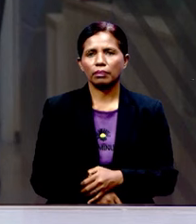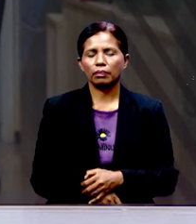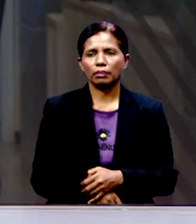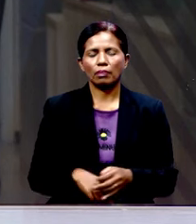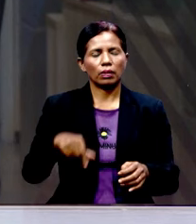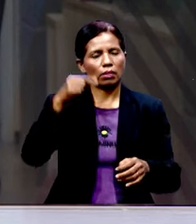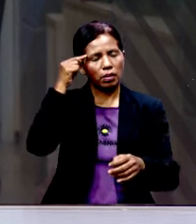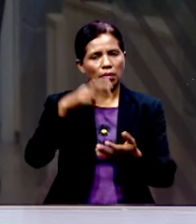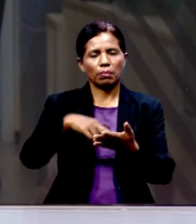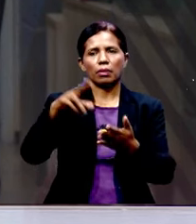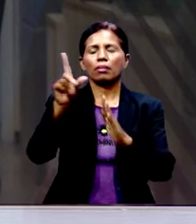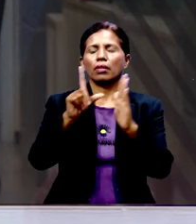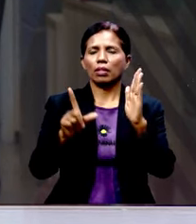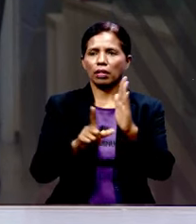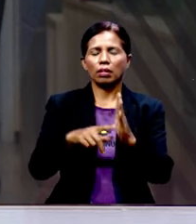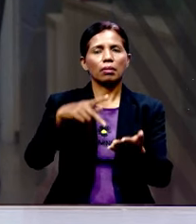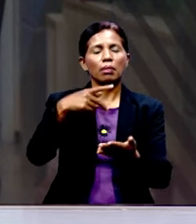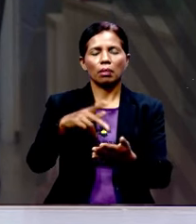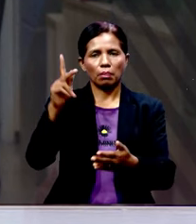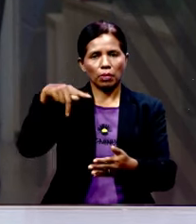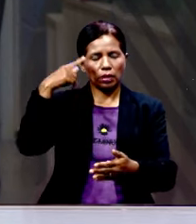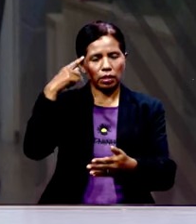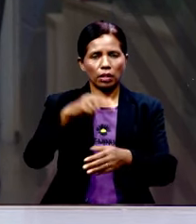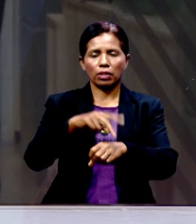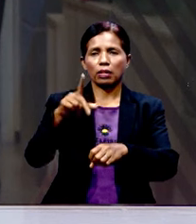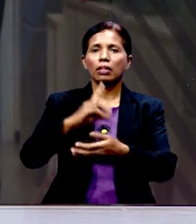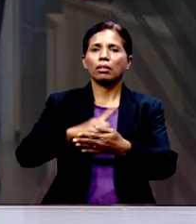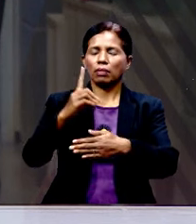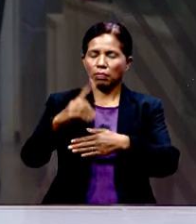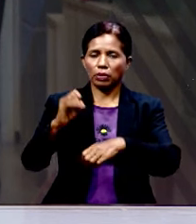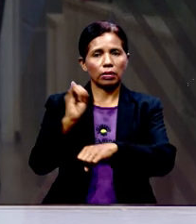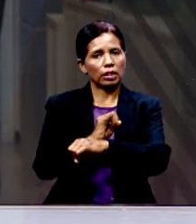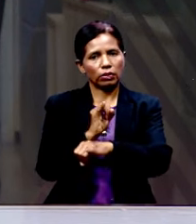Governo aprova a resolução que restabelece a Política Nacional de Desenvolvimento e Indústria.